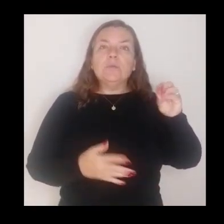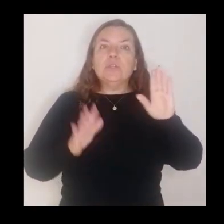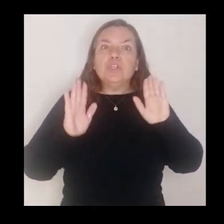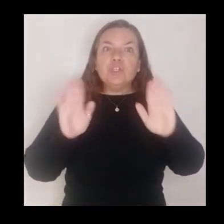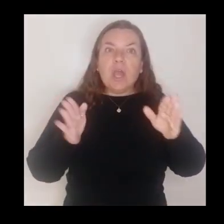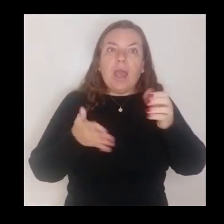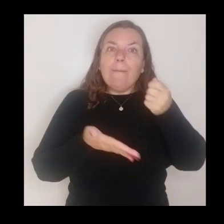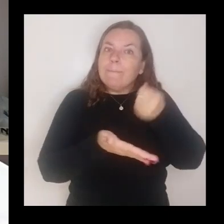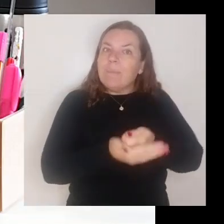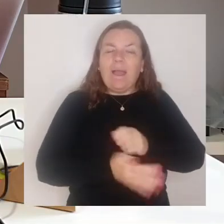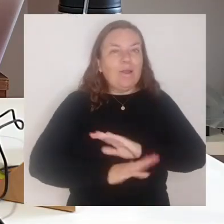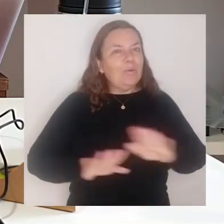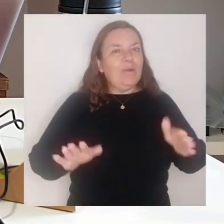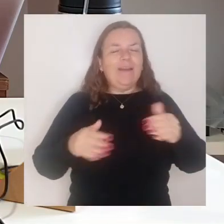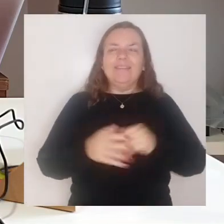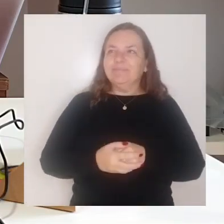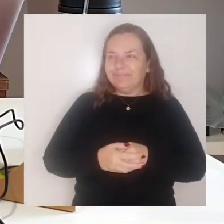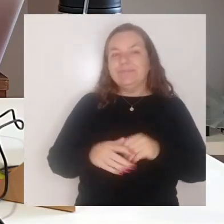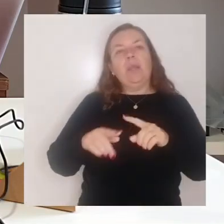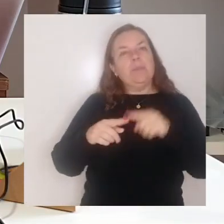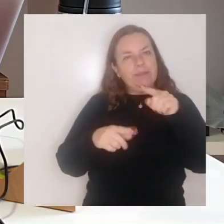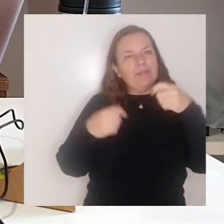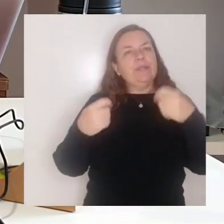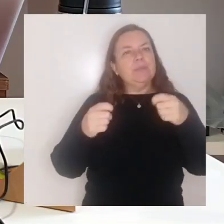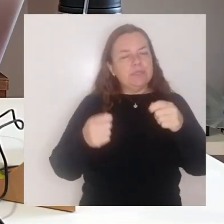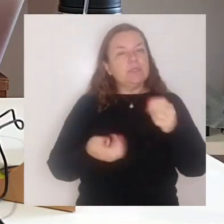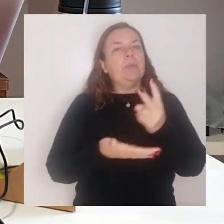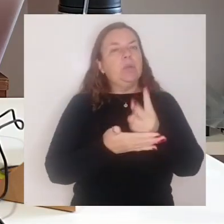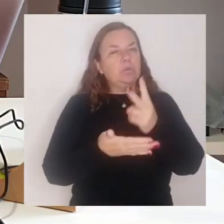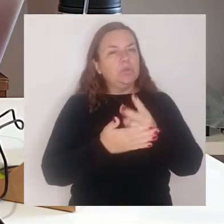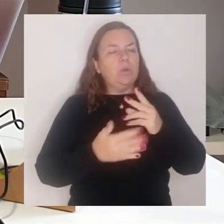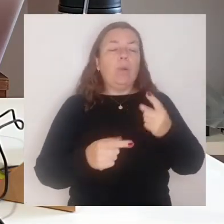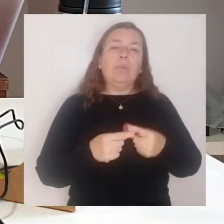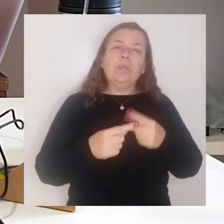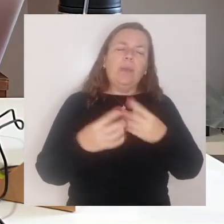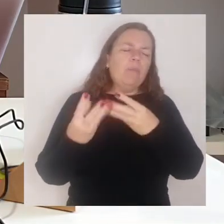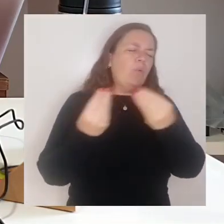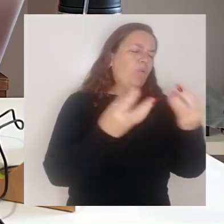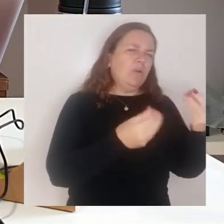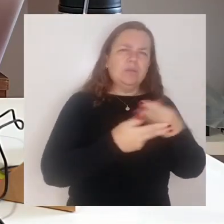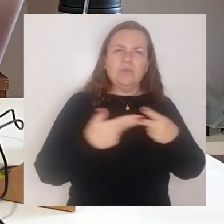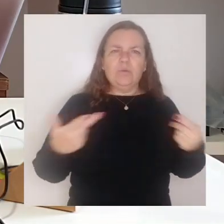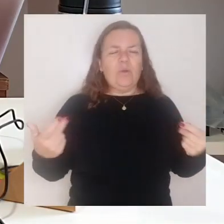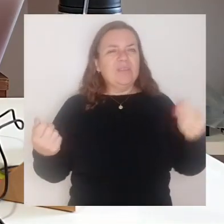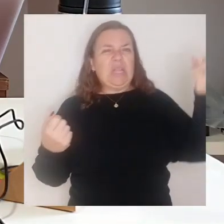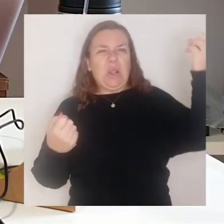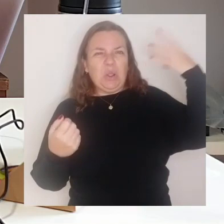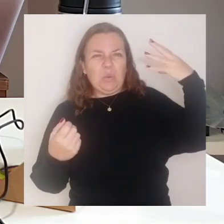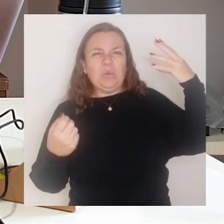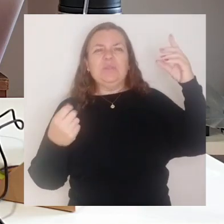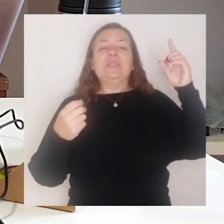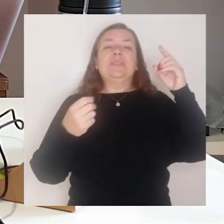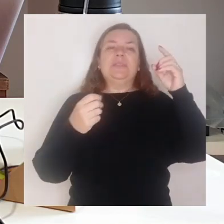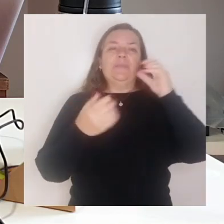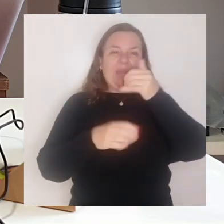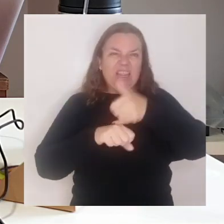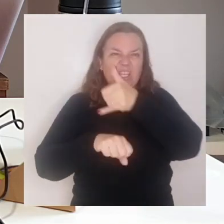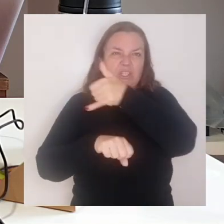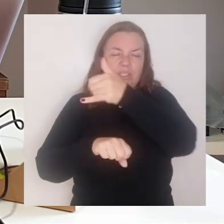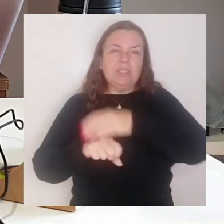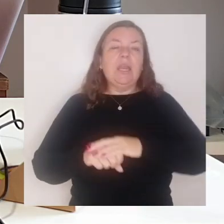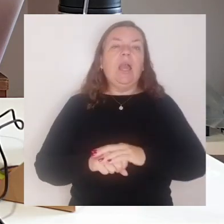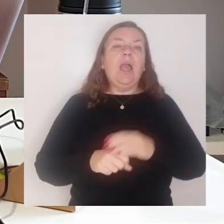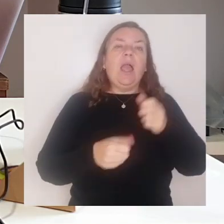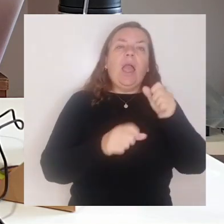R$7.323 já está pago. Ele ainda está precisando de grana para pagar todas as contas, porque são muitas contas de luz em atraso, e não só de luz, aluguel,